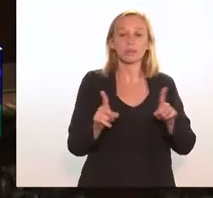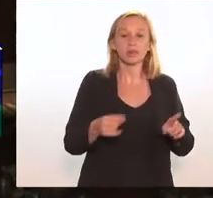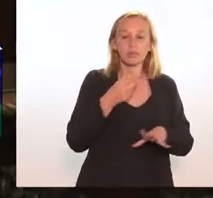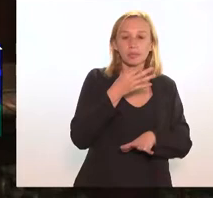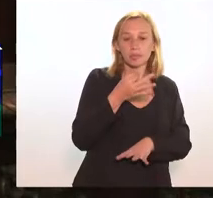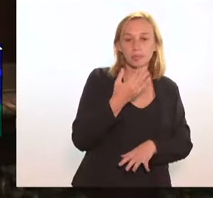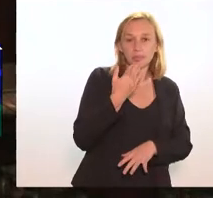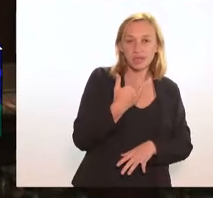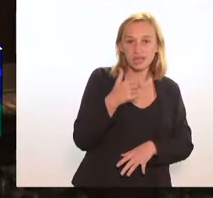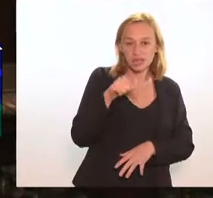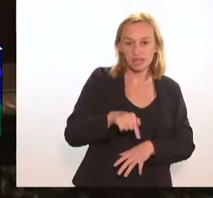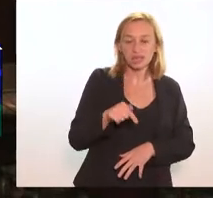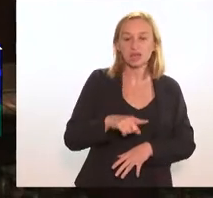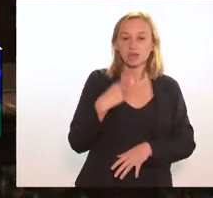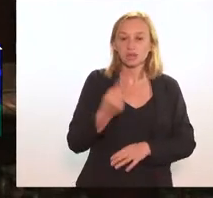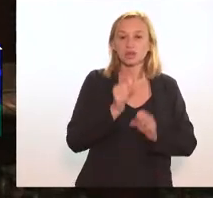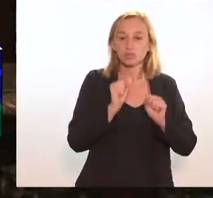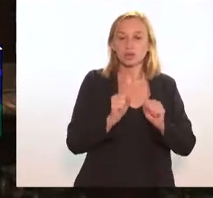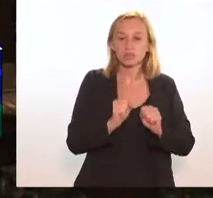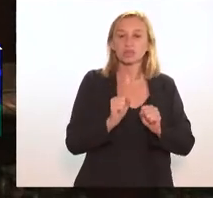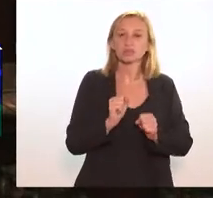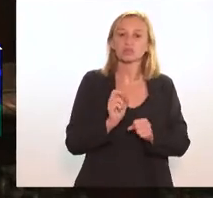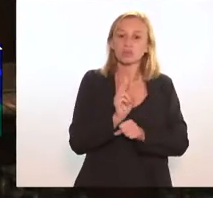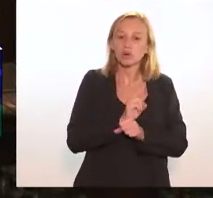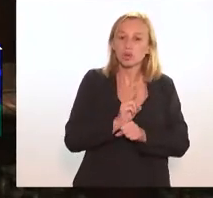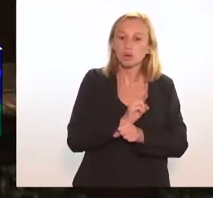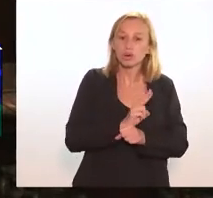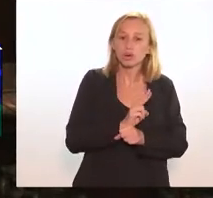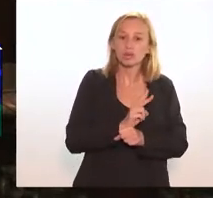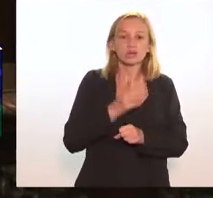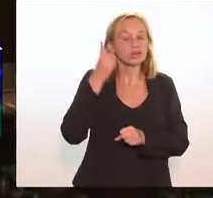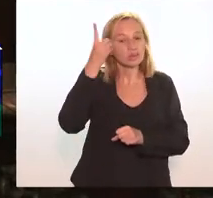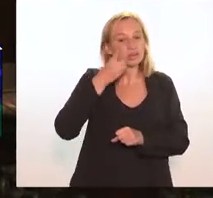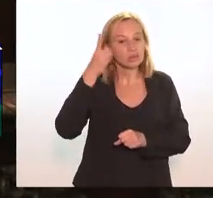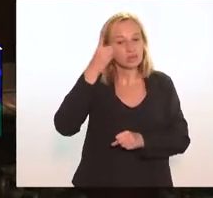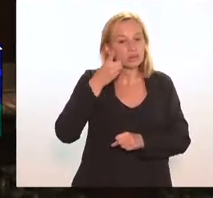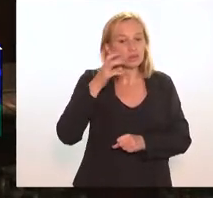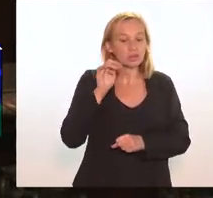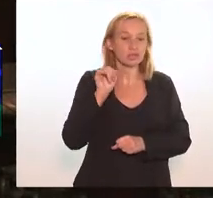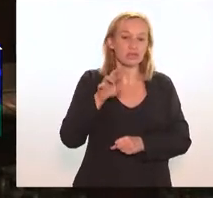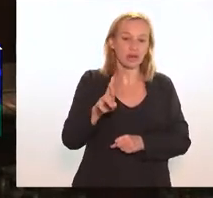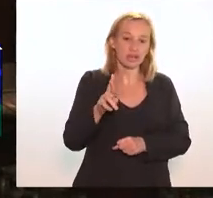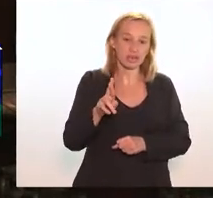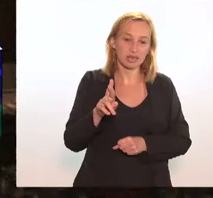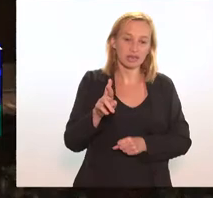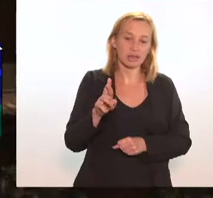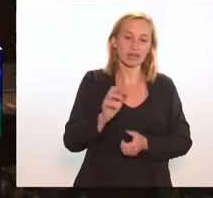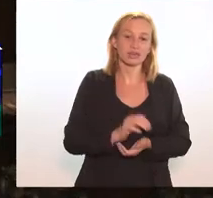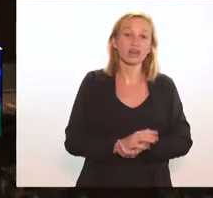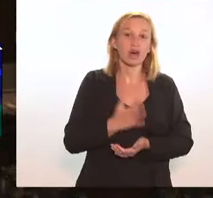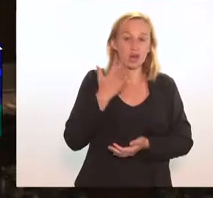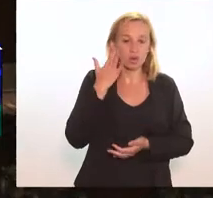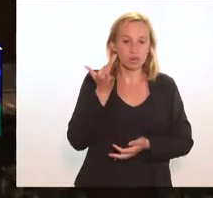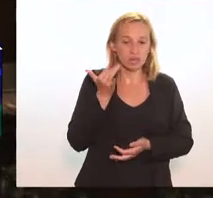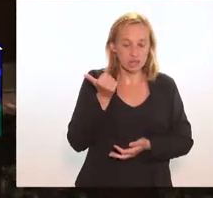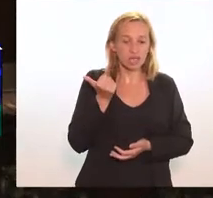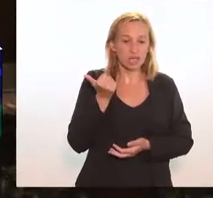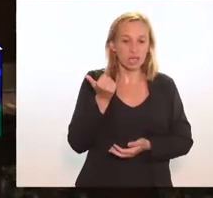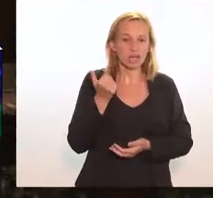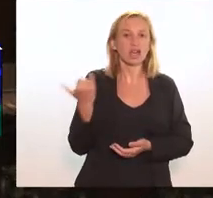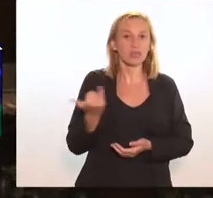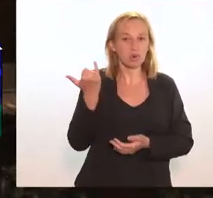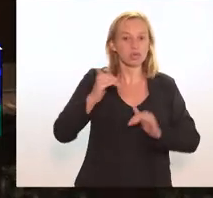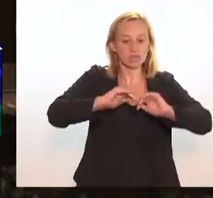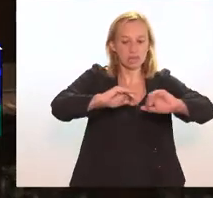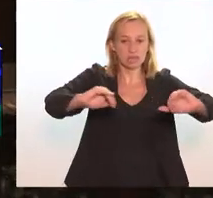aqui que nós possamos procurar o deputado Rosenberg Reis. Eu sei que é importante